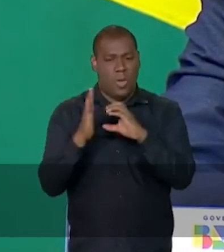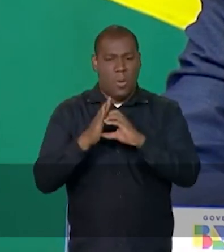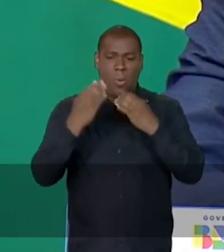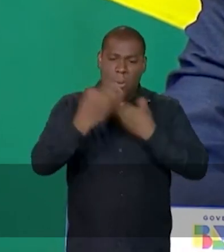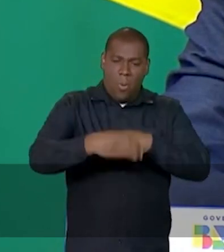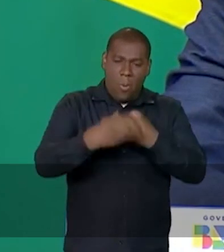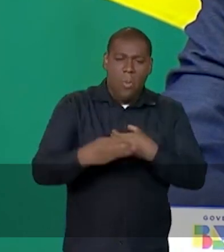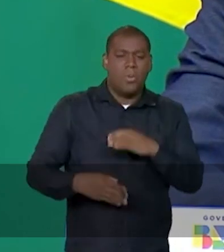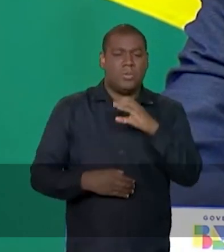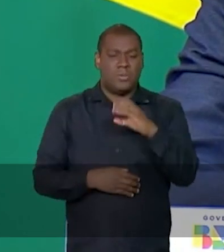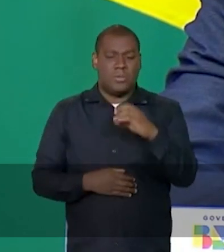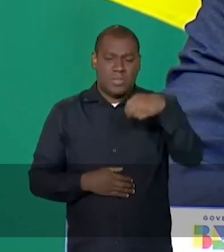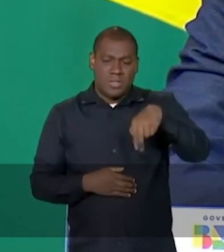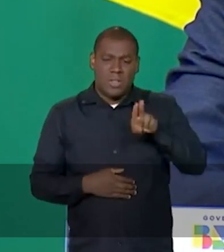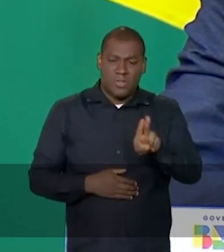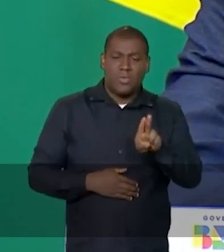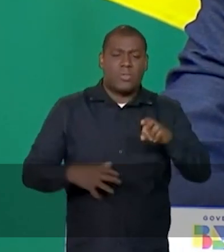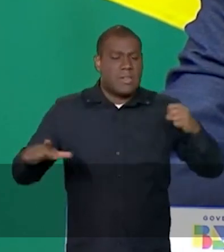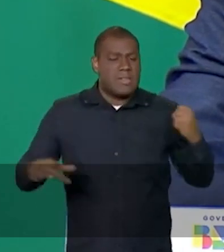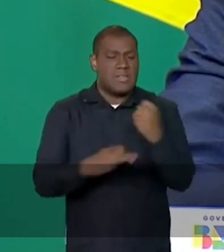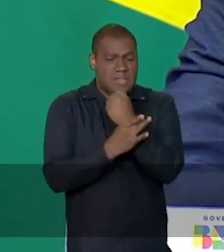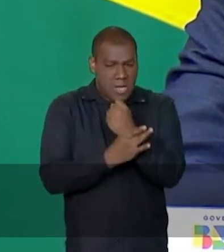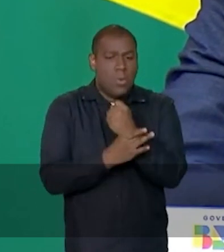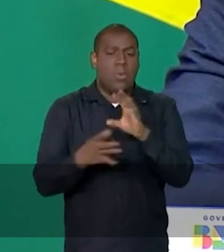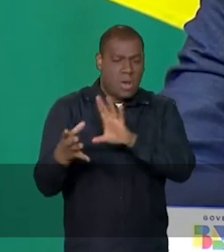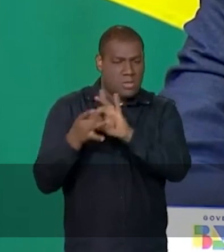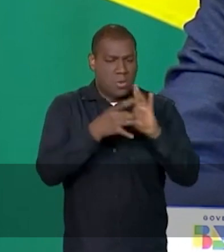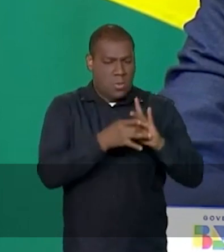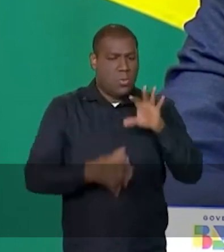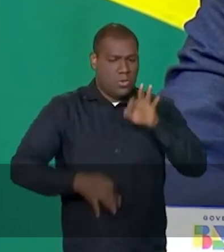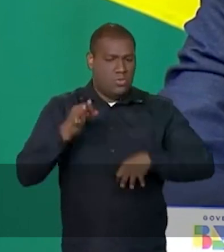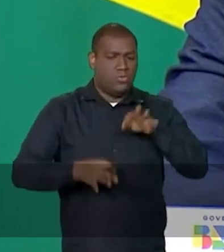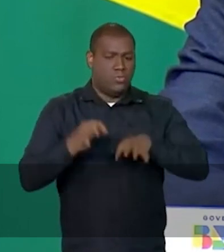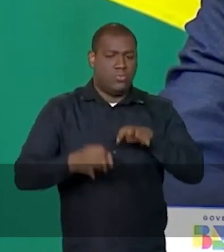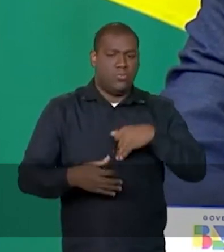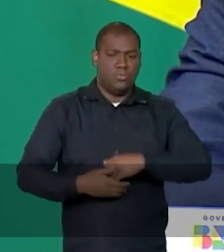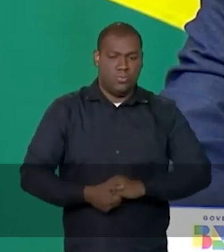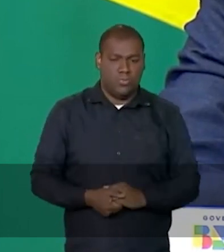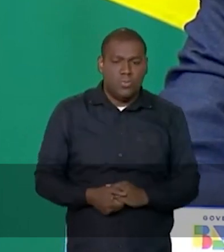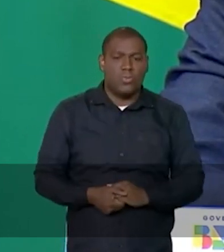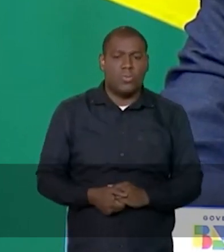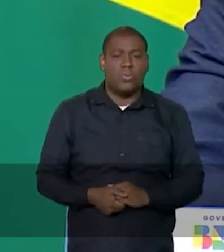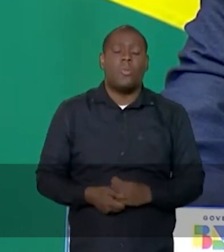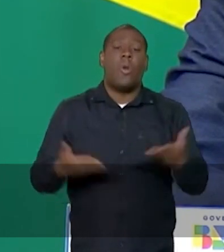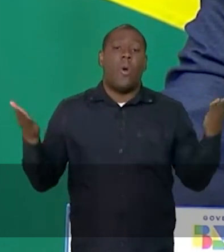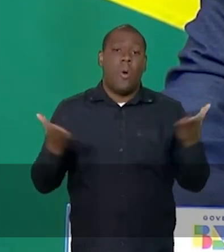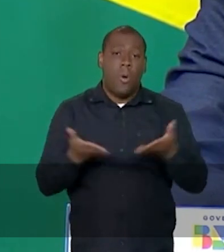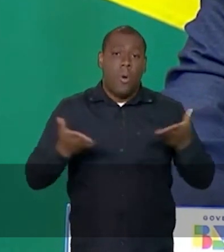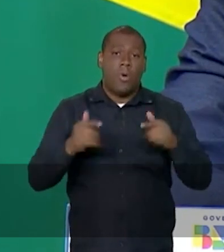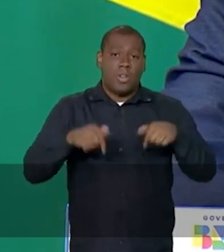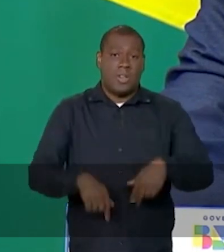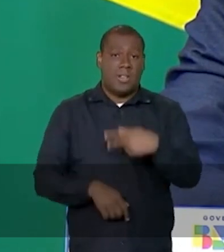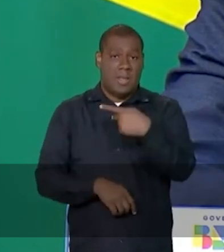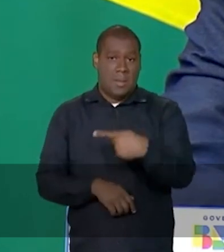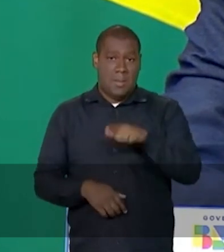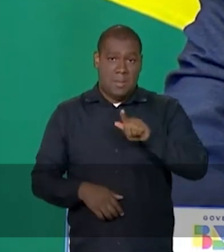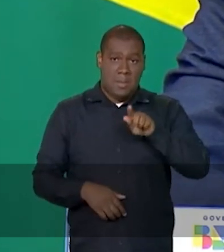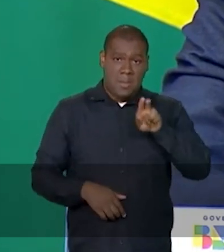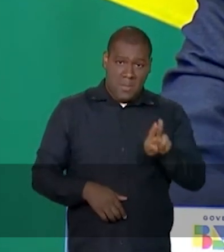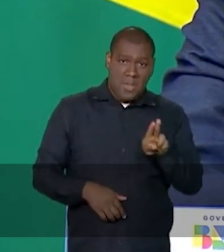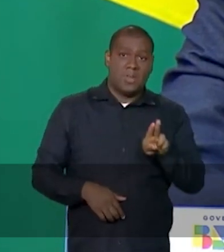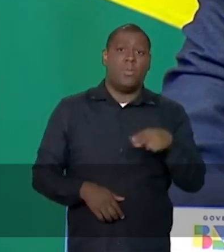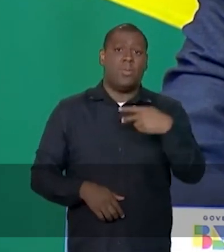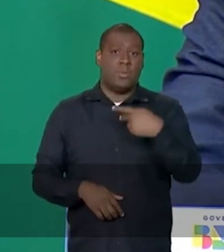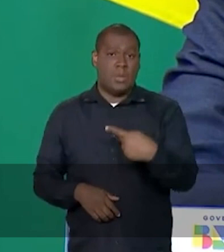com resultado com um respaldo jurídico importante. Esse acordo, assinado aqui pela Procuradoria-Geral do Estado, pela Defensoria Pública da